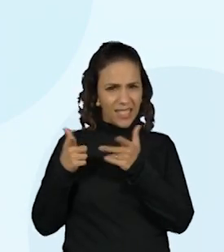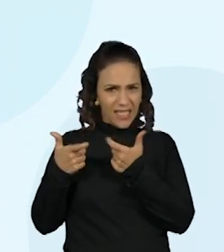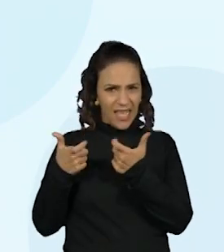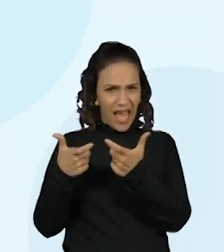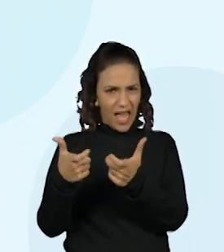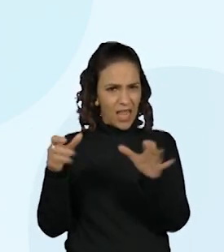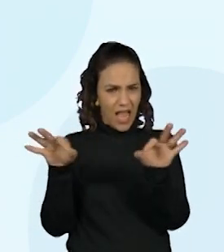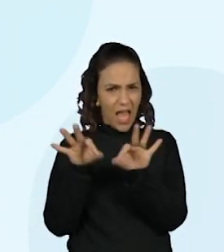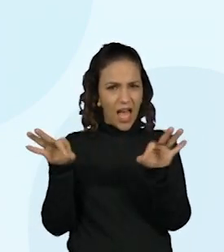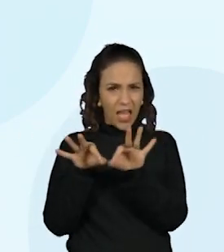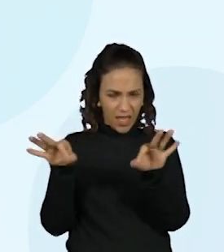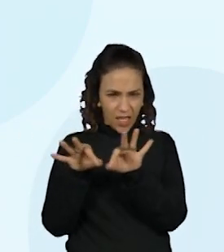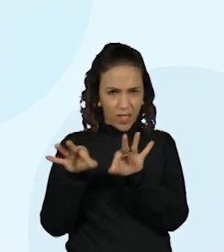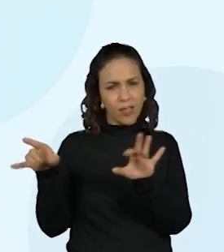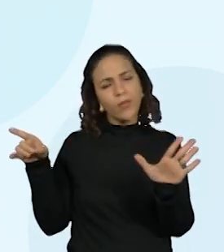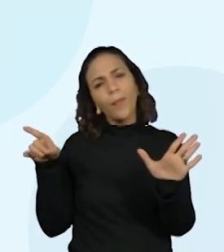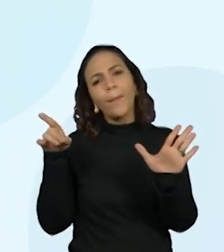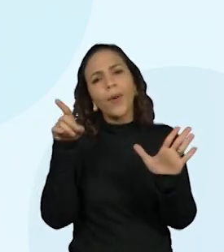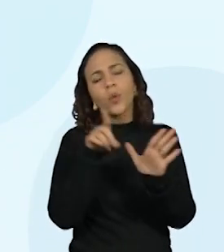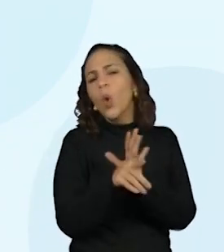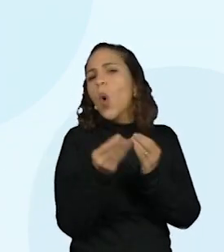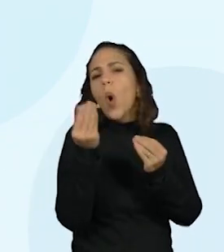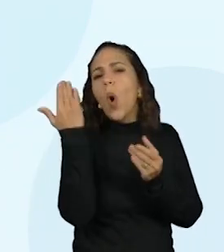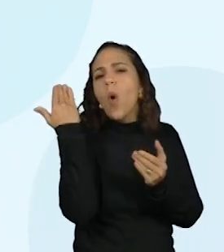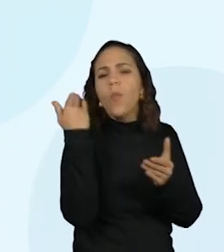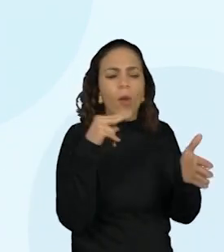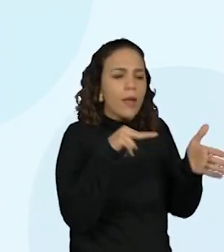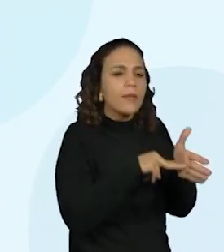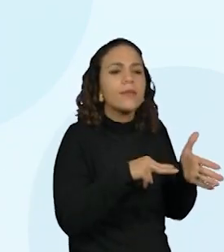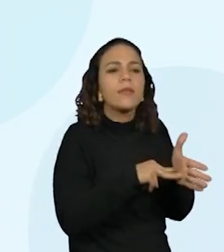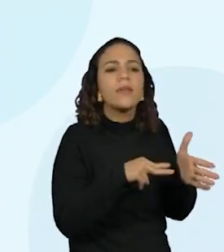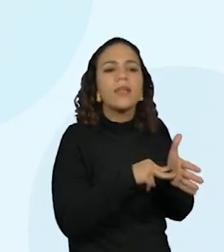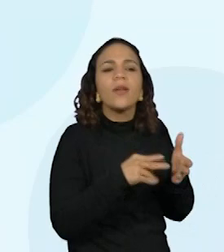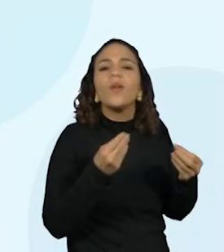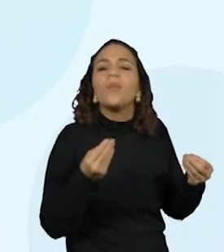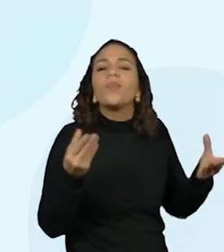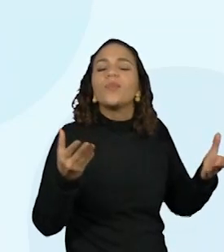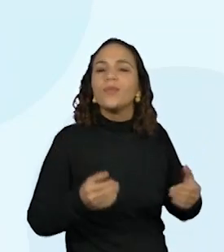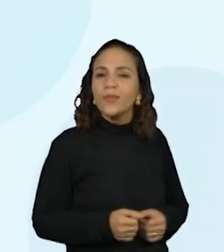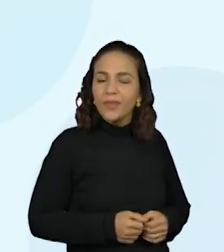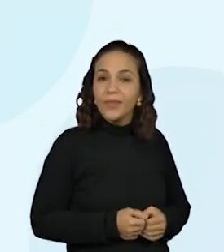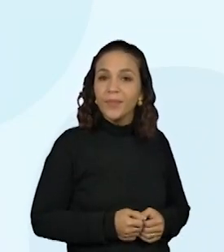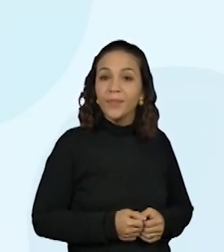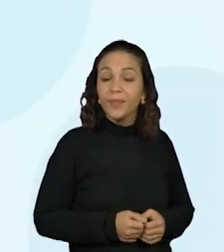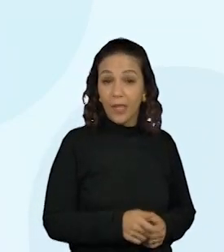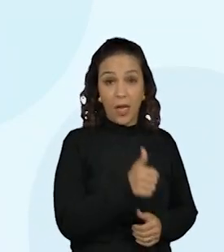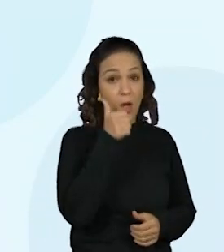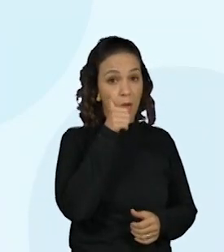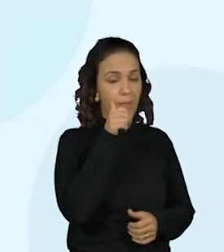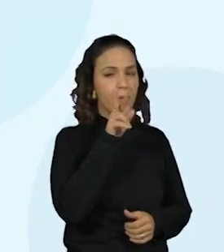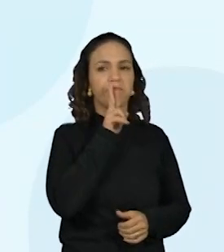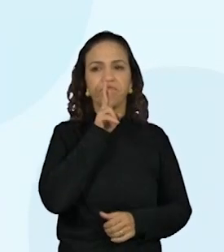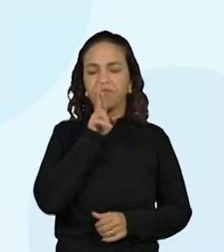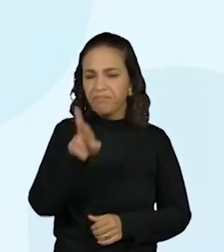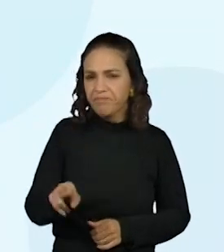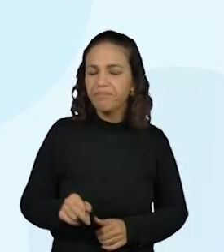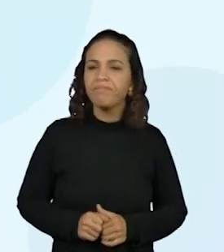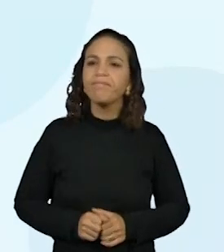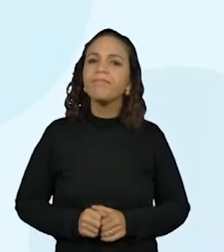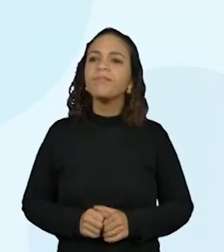Essa pergunta foi feita para Gazal, pelos meninos João e Cauã. Gazal responde: